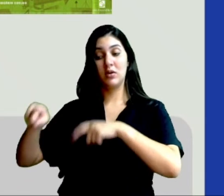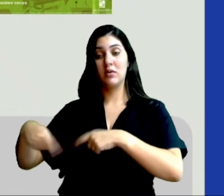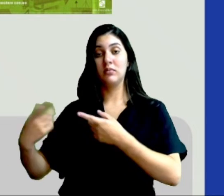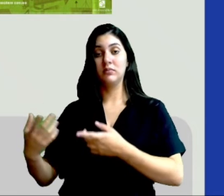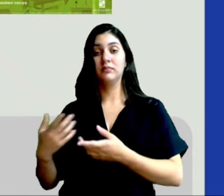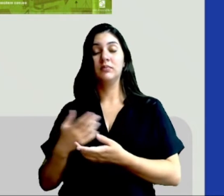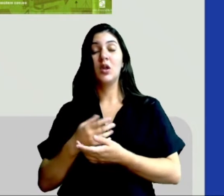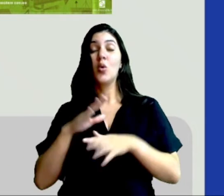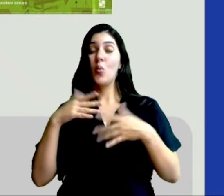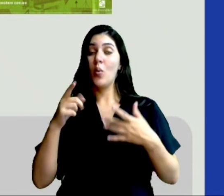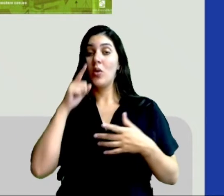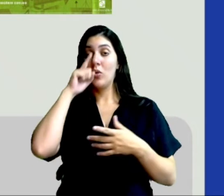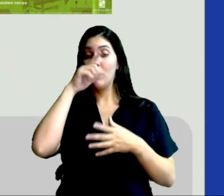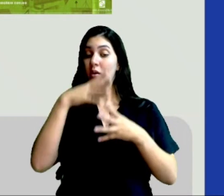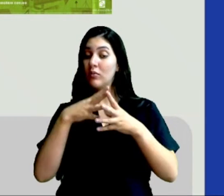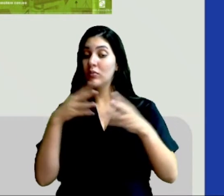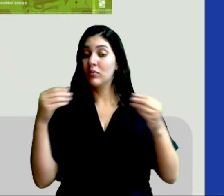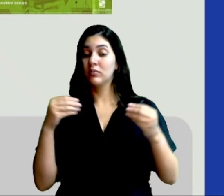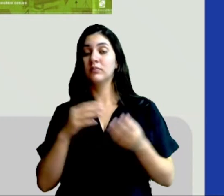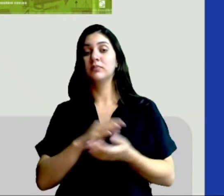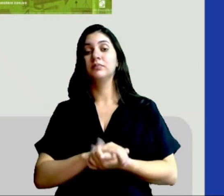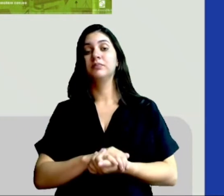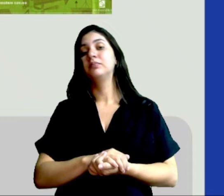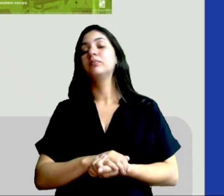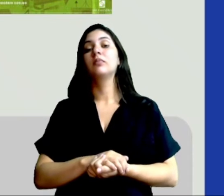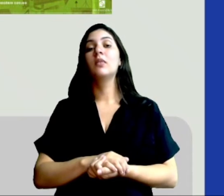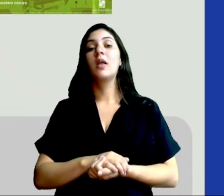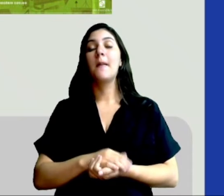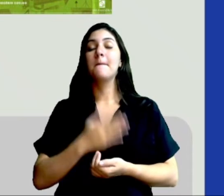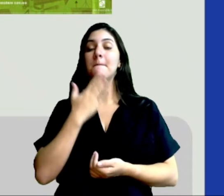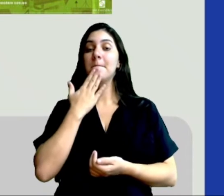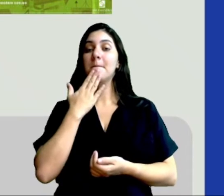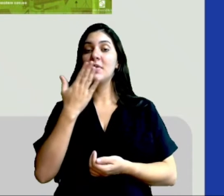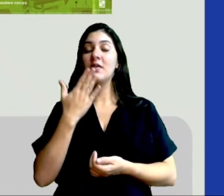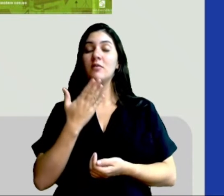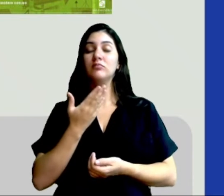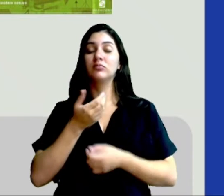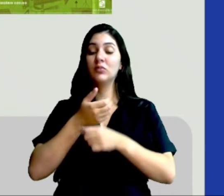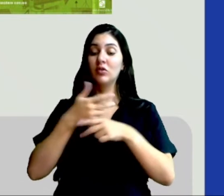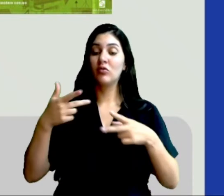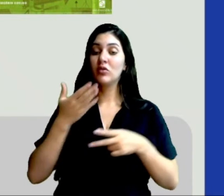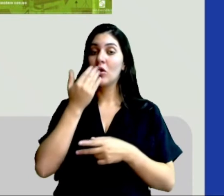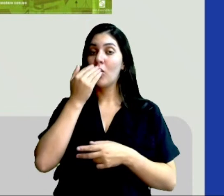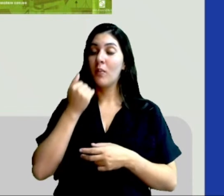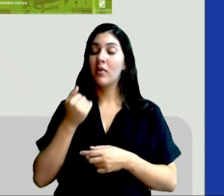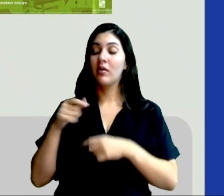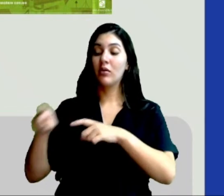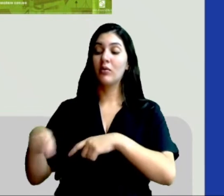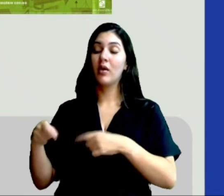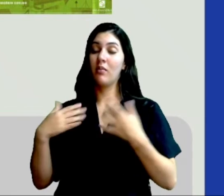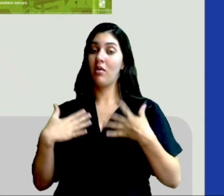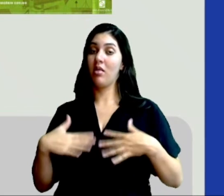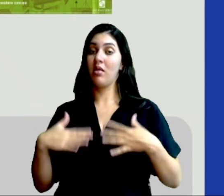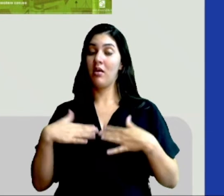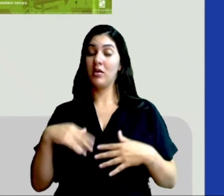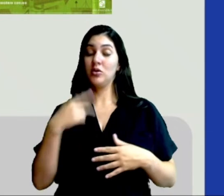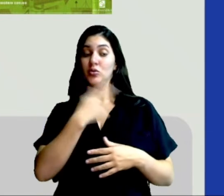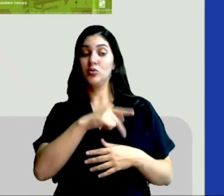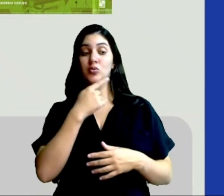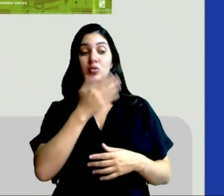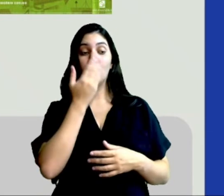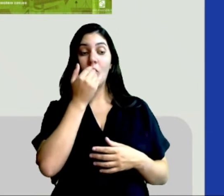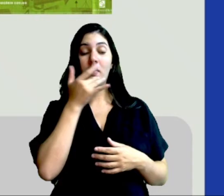rato do campo quando o perigo passou, né? Repetiu. "Prefiro minhas raízes e ervas na calma, as suas